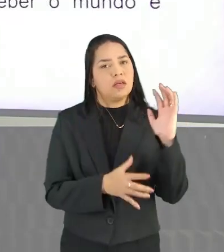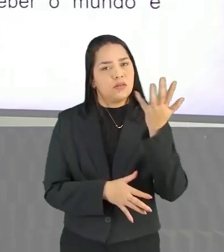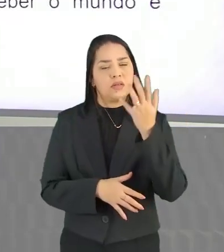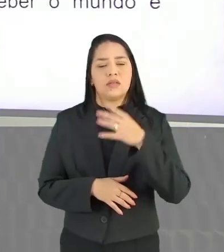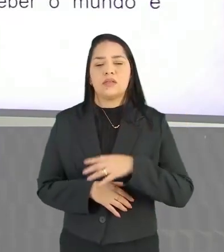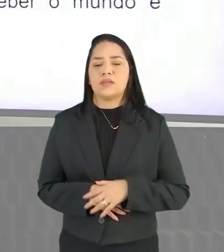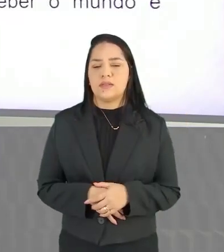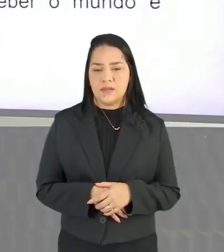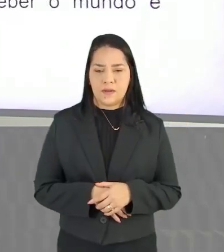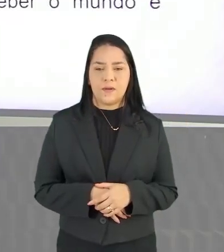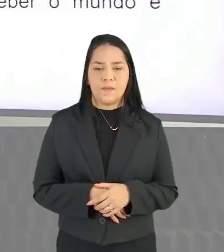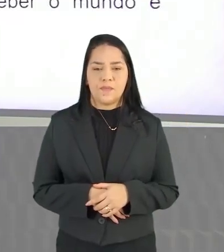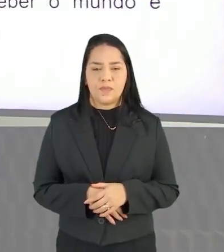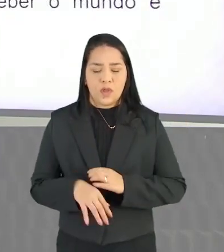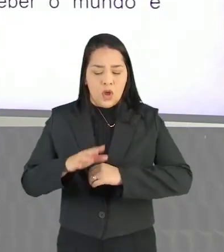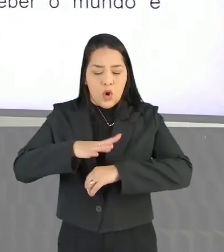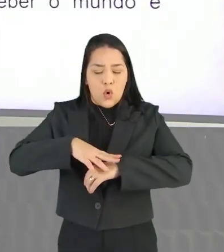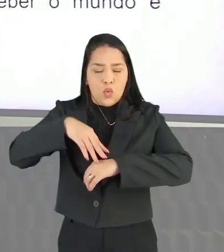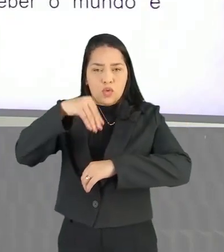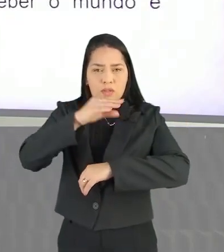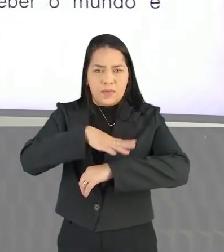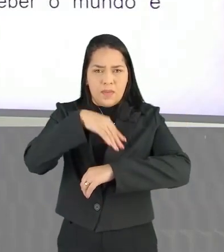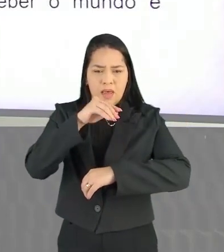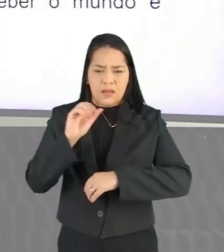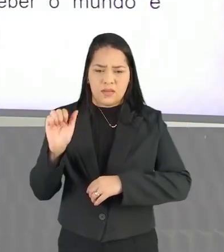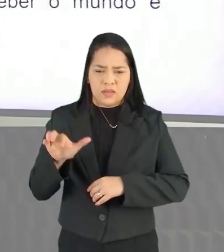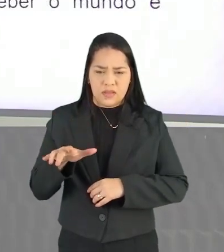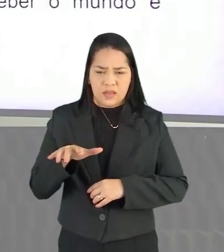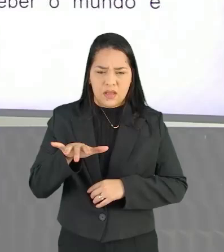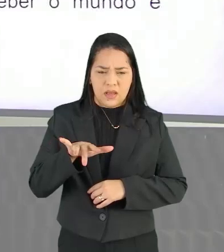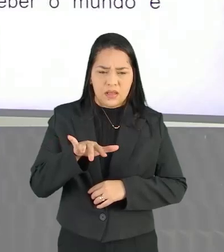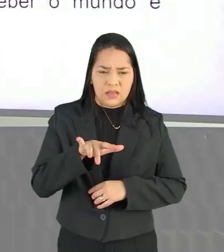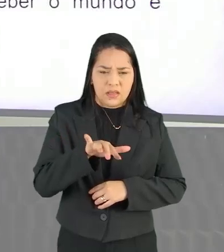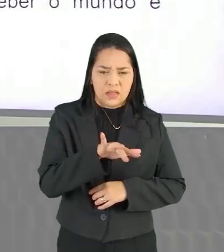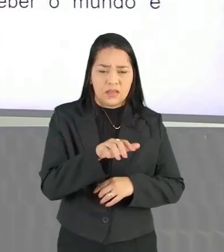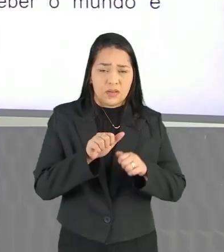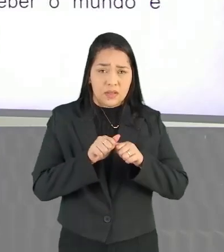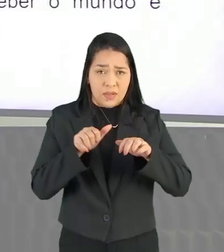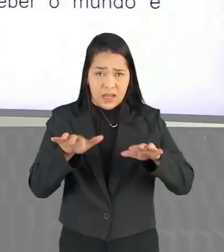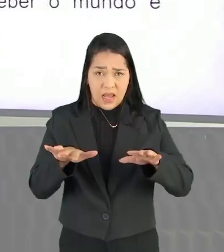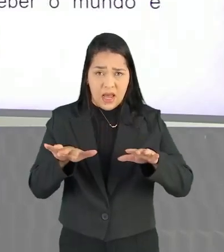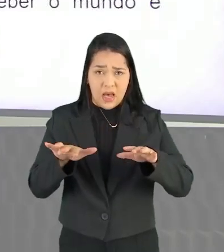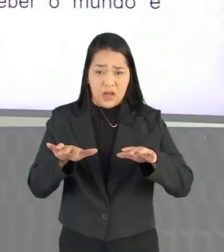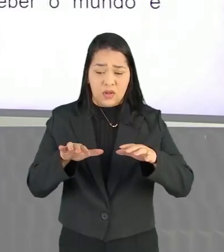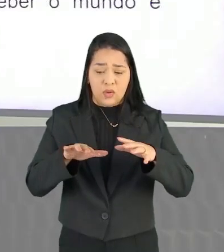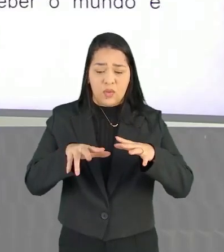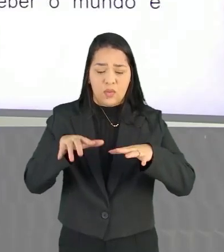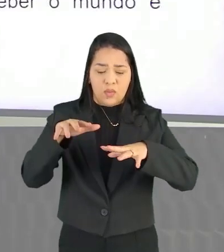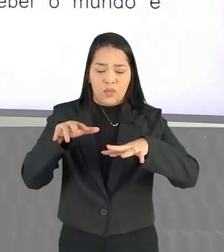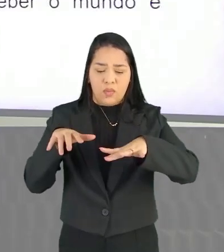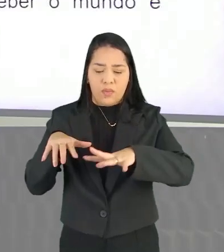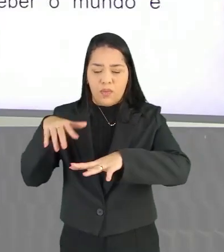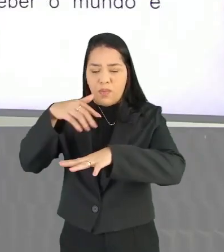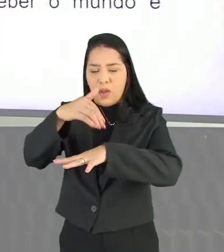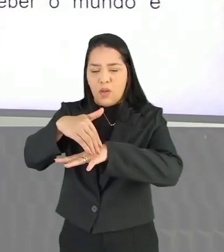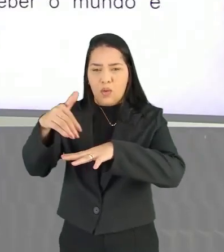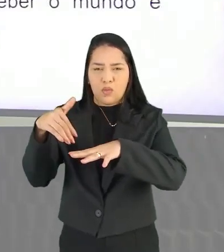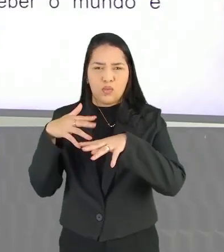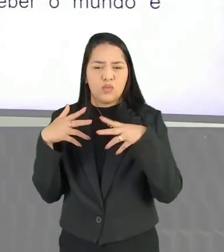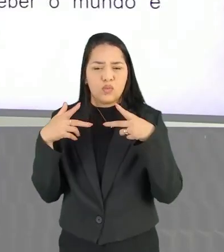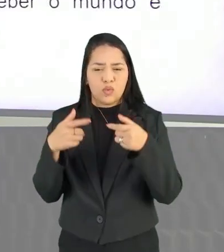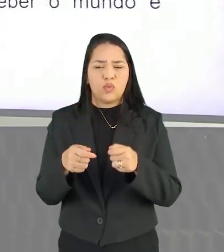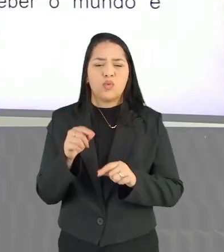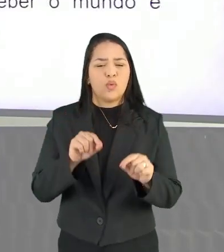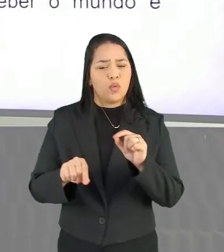da natureza. Os pelos sensoriais das aranhas, que estão espalhados por todo o corpo, funcionam como